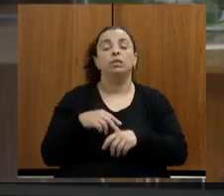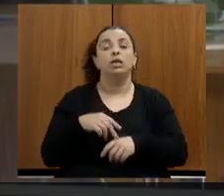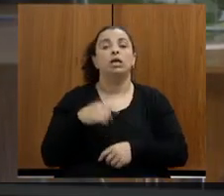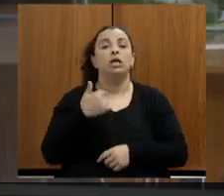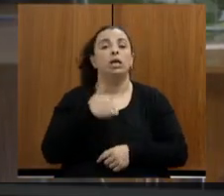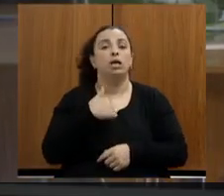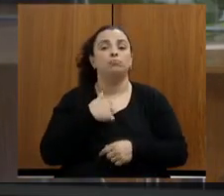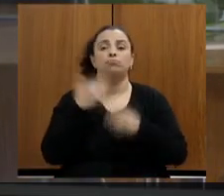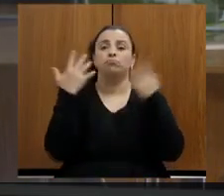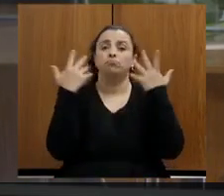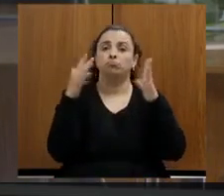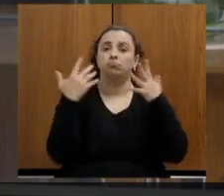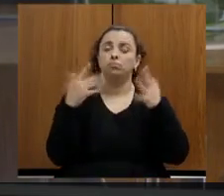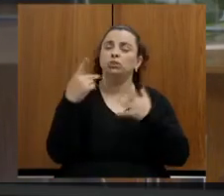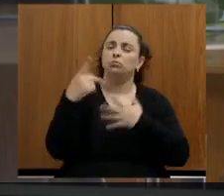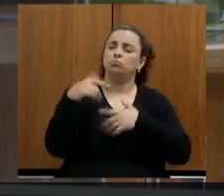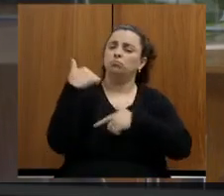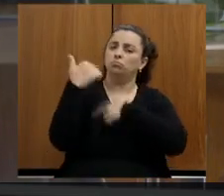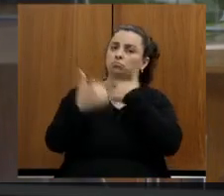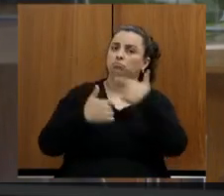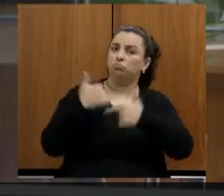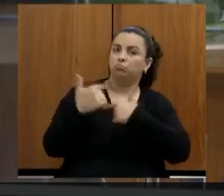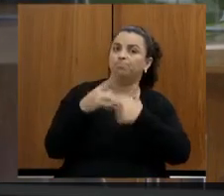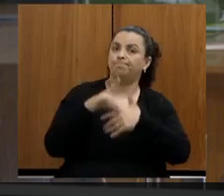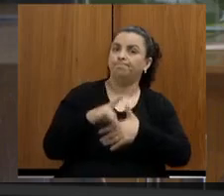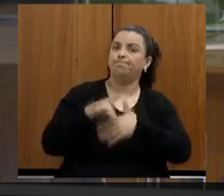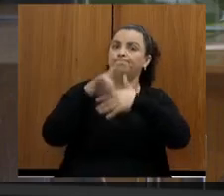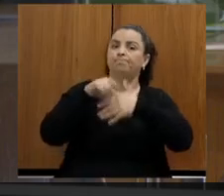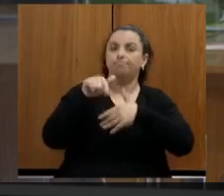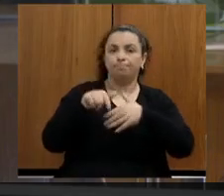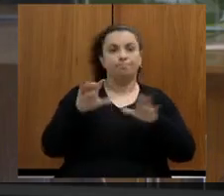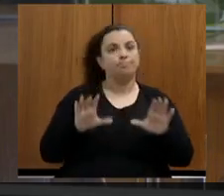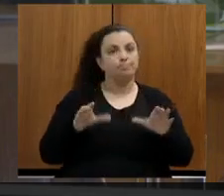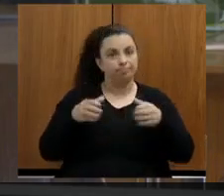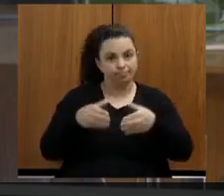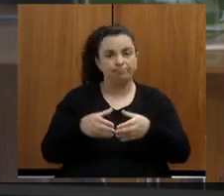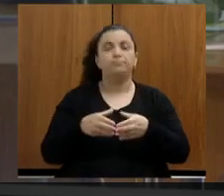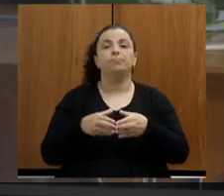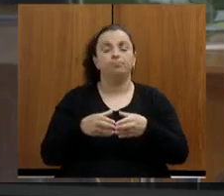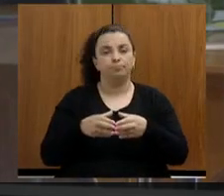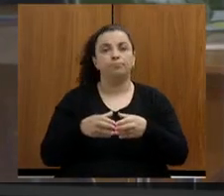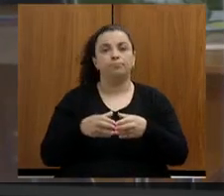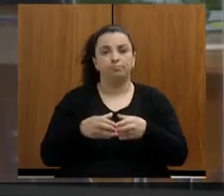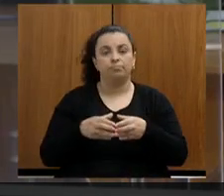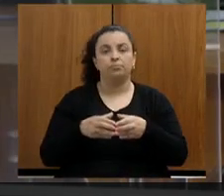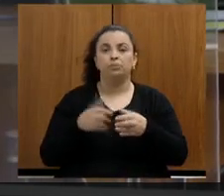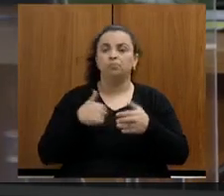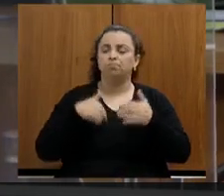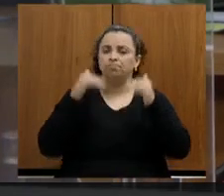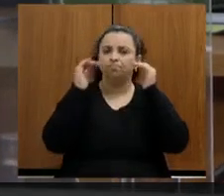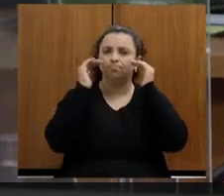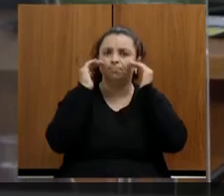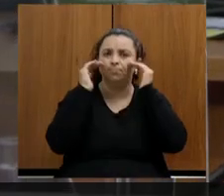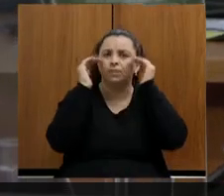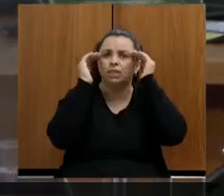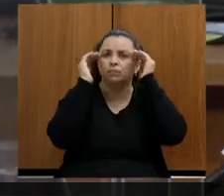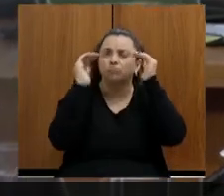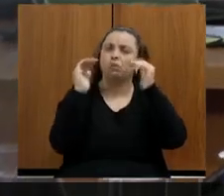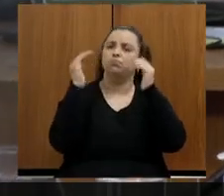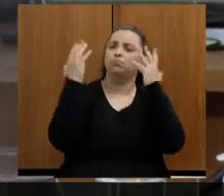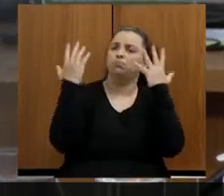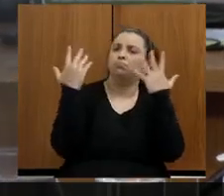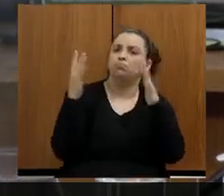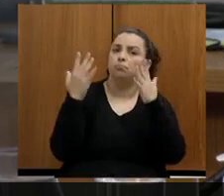pelo Belo trabalho faz frente a essa comissão nosso respeito e